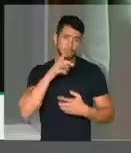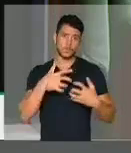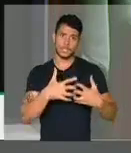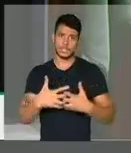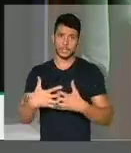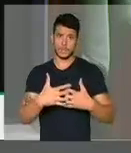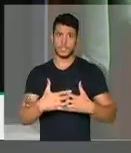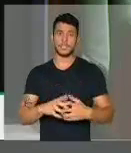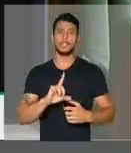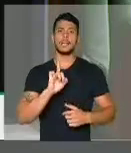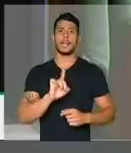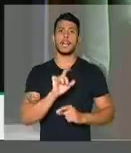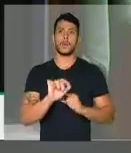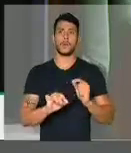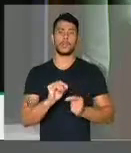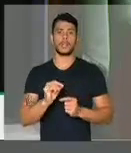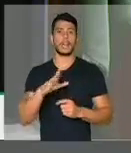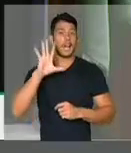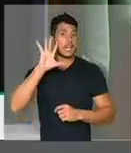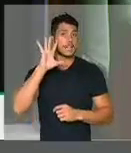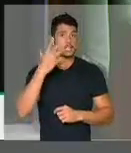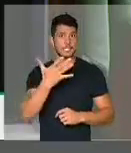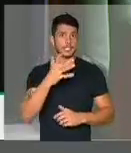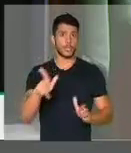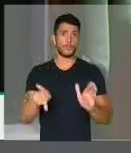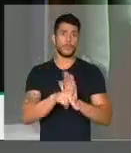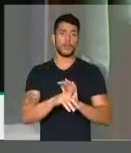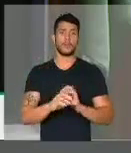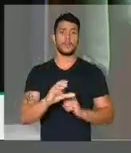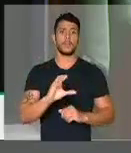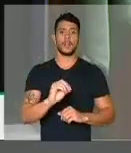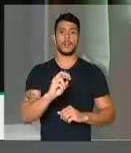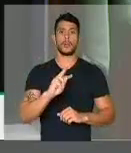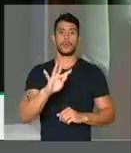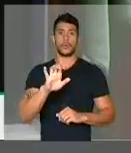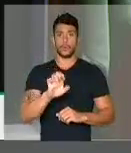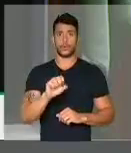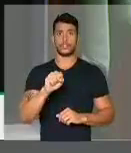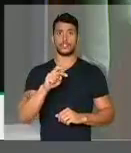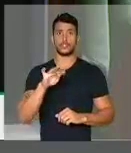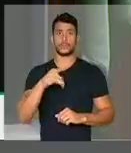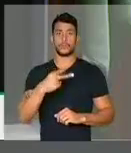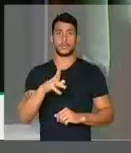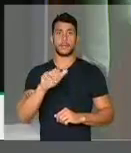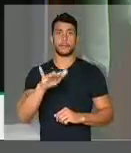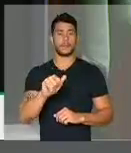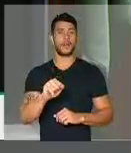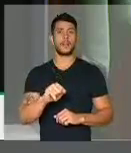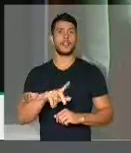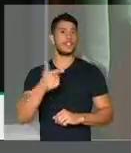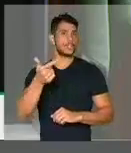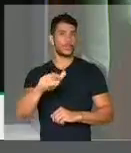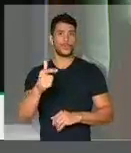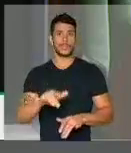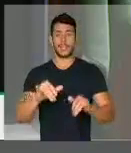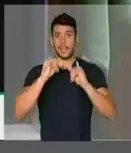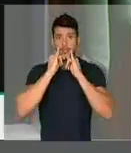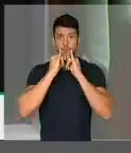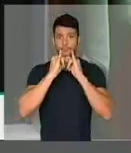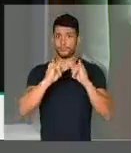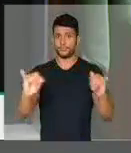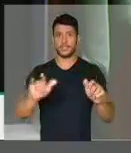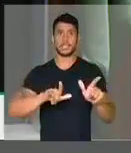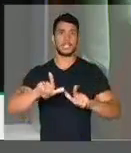Corte Suprema não são transmitidas pela televisão. Quando os jornais